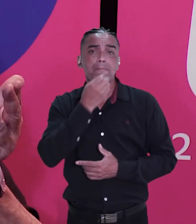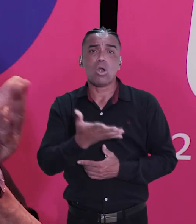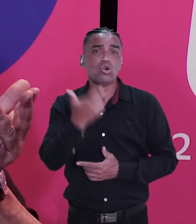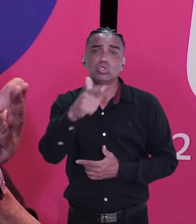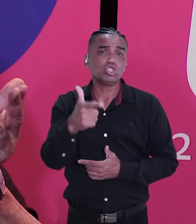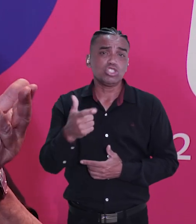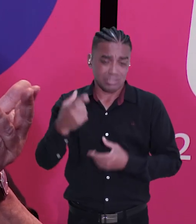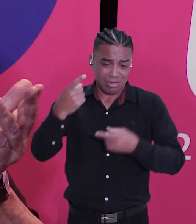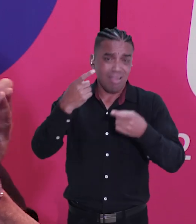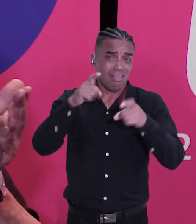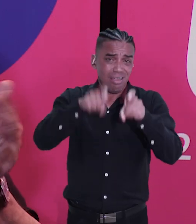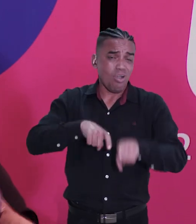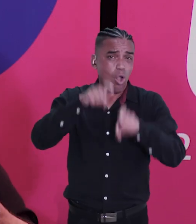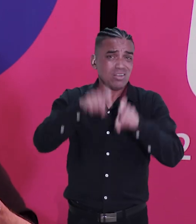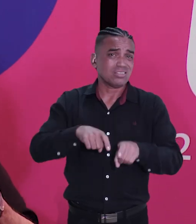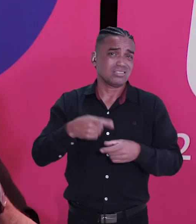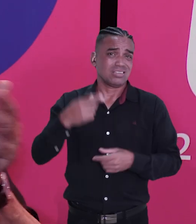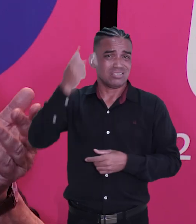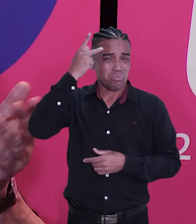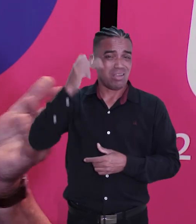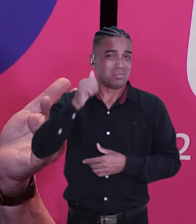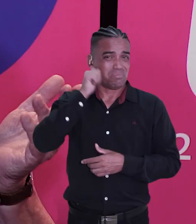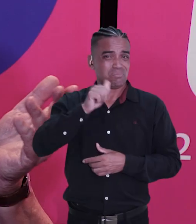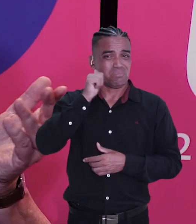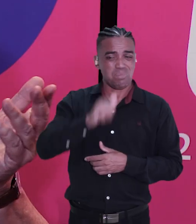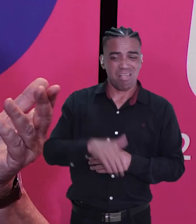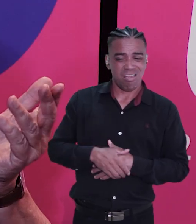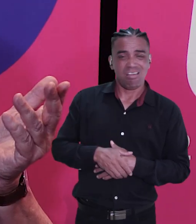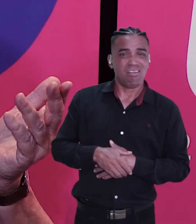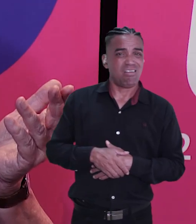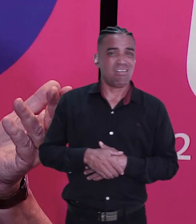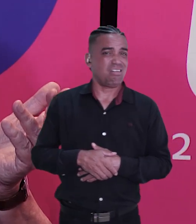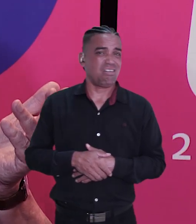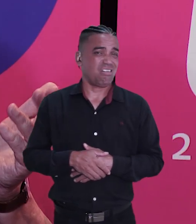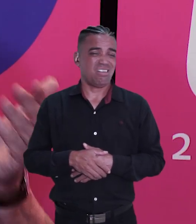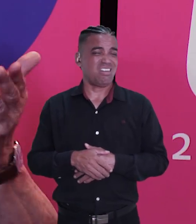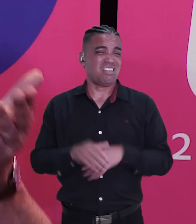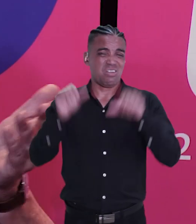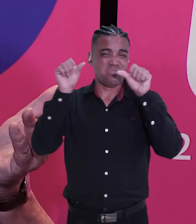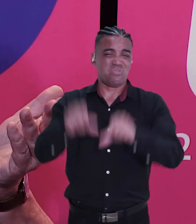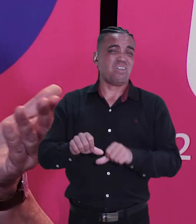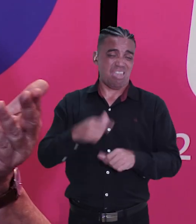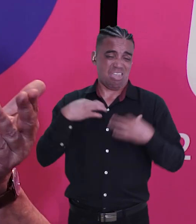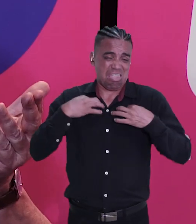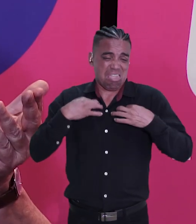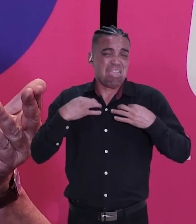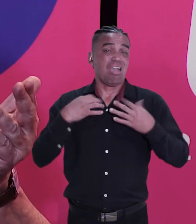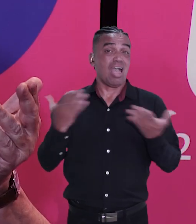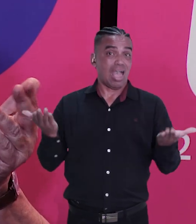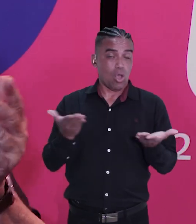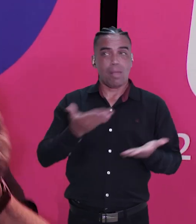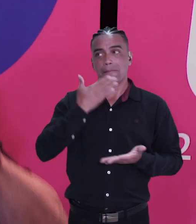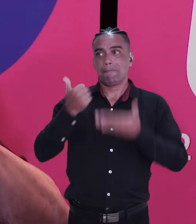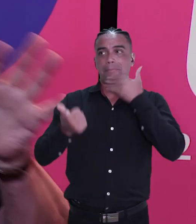botequim decente em toda a cidade. Impressionante, né? E as moças, a deselegância discreta de suas meninas, era verdade, era uma cafonice